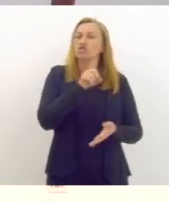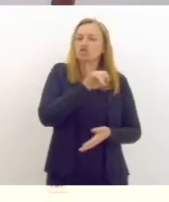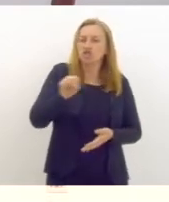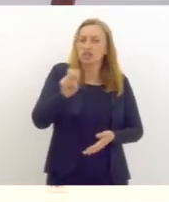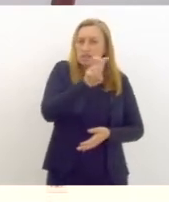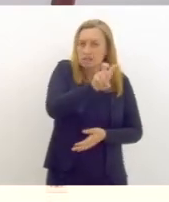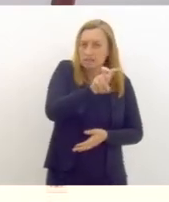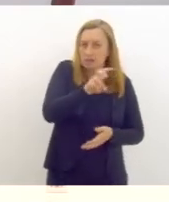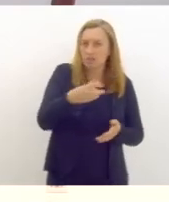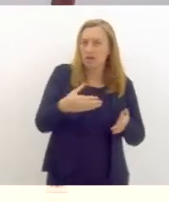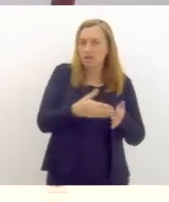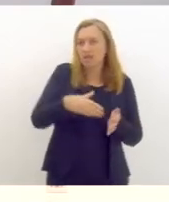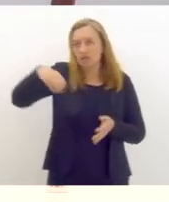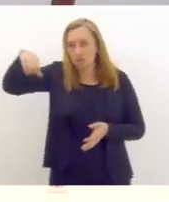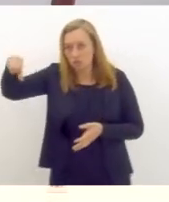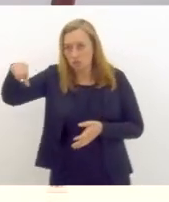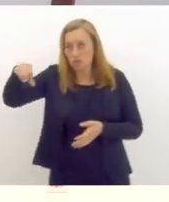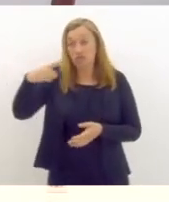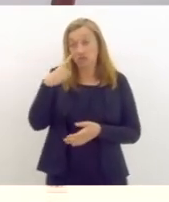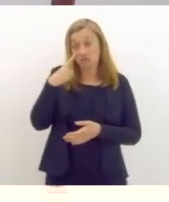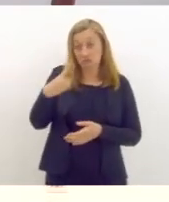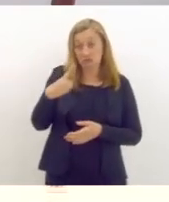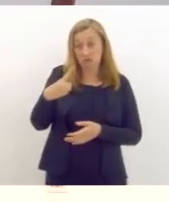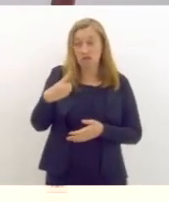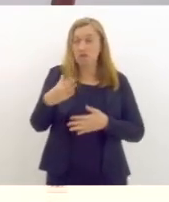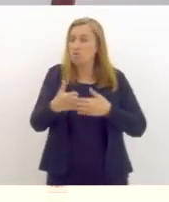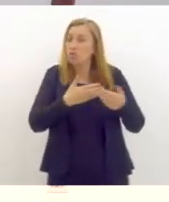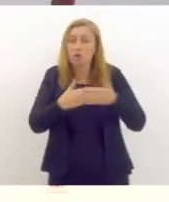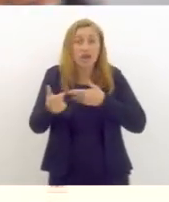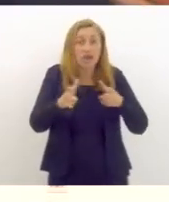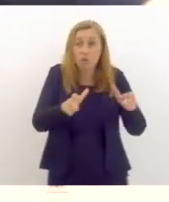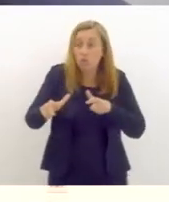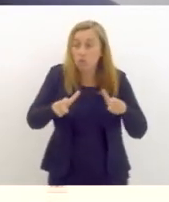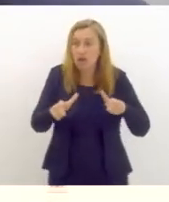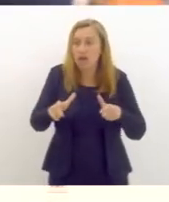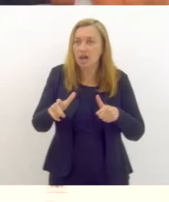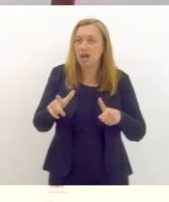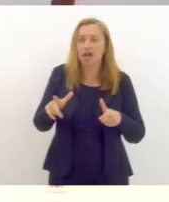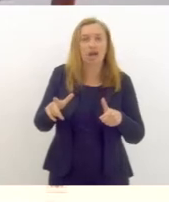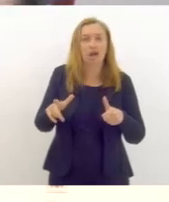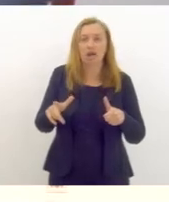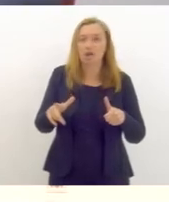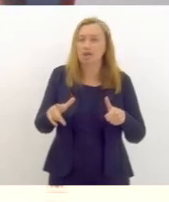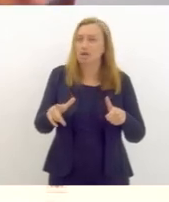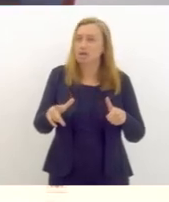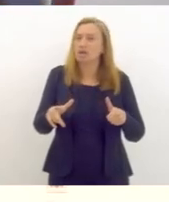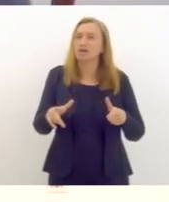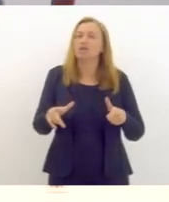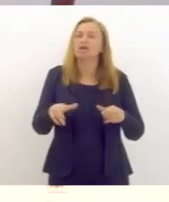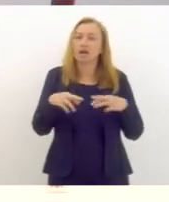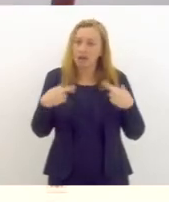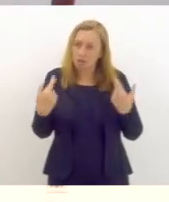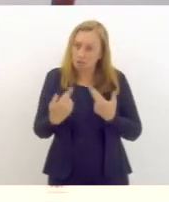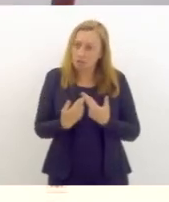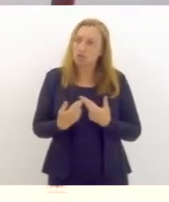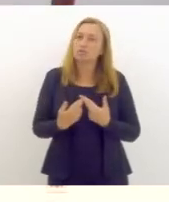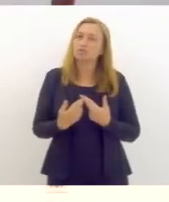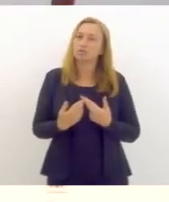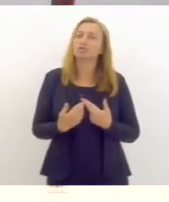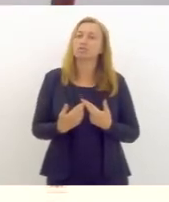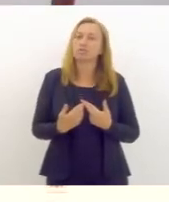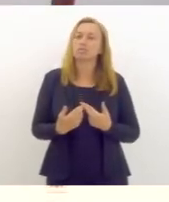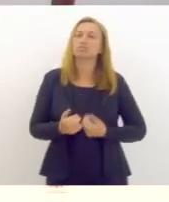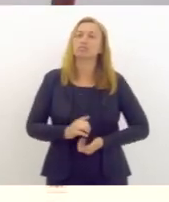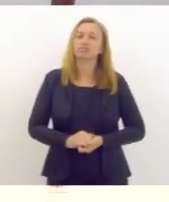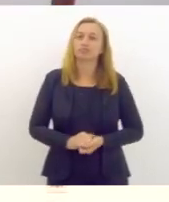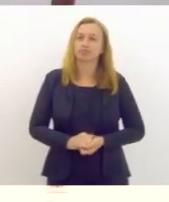5 e o dia 9 a gente vai fazer em algum lugar nem que seja no hall nem que seja em qualquer lugar aqui da Assembleia a gente vai fazer em